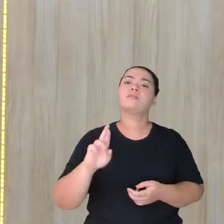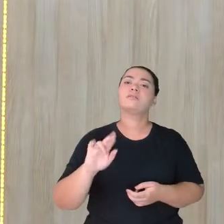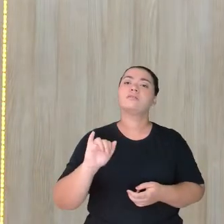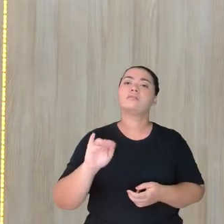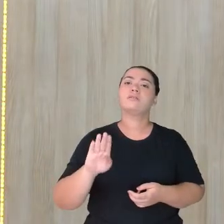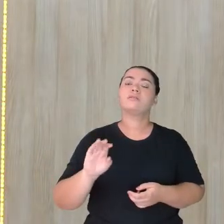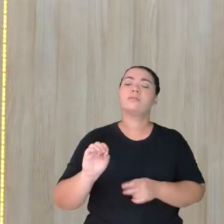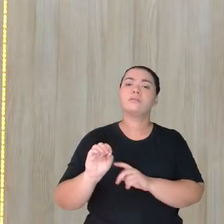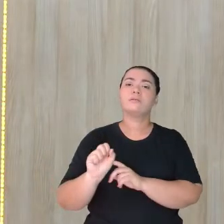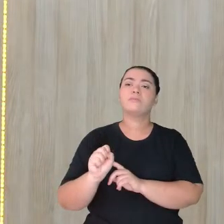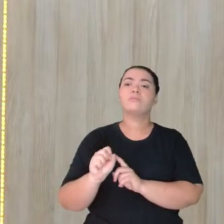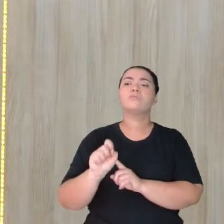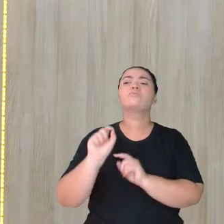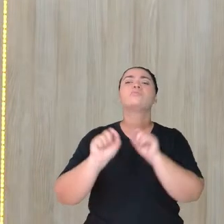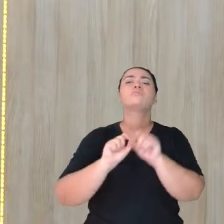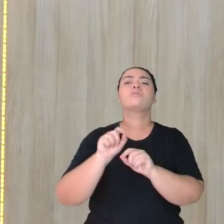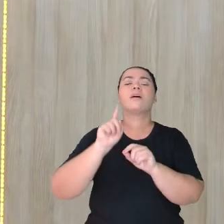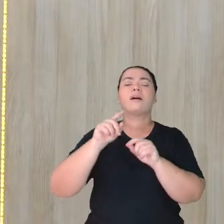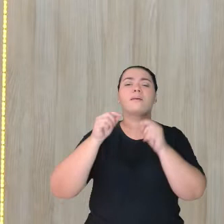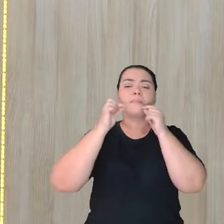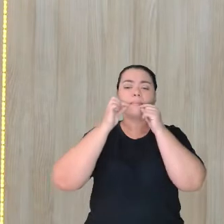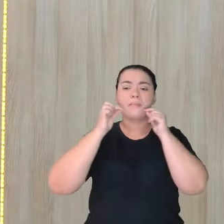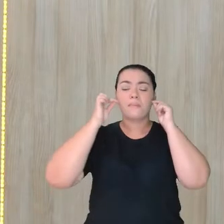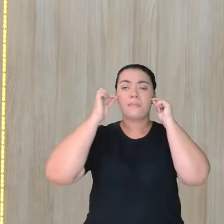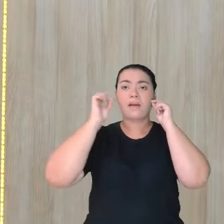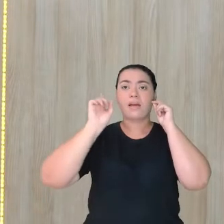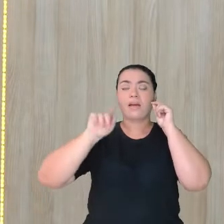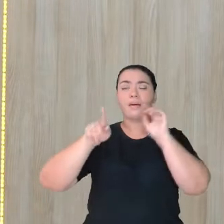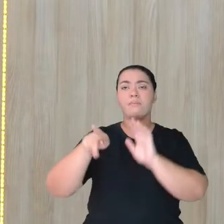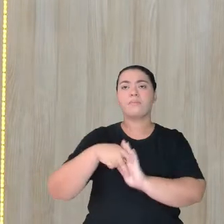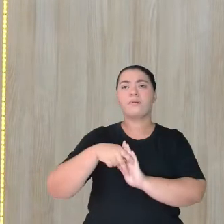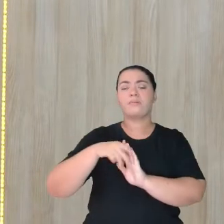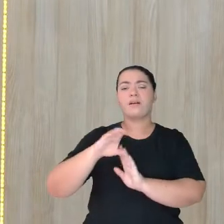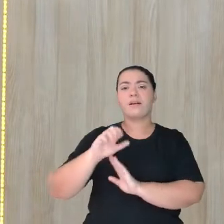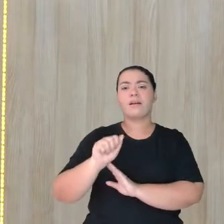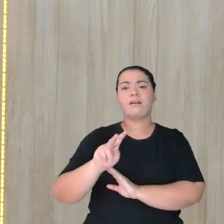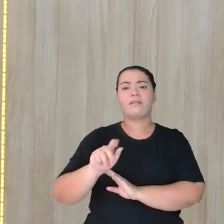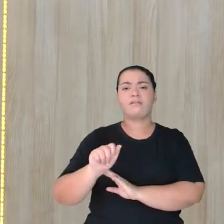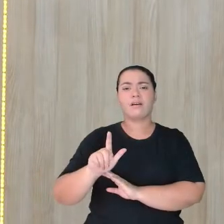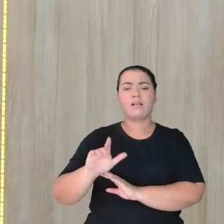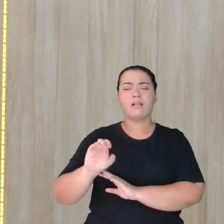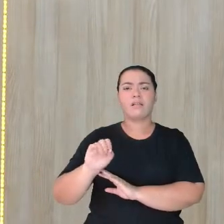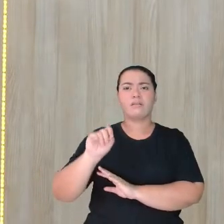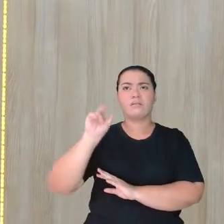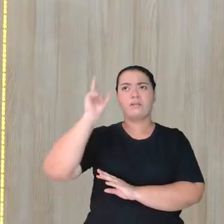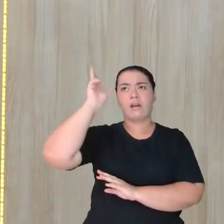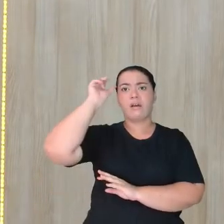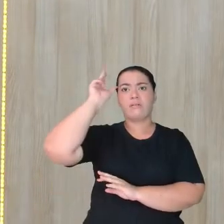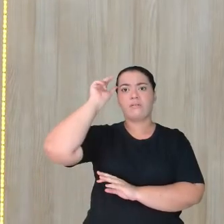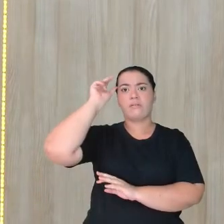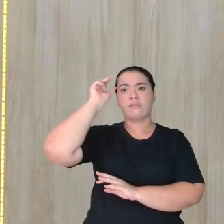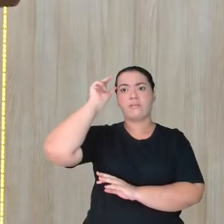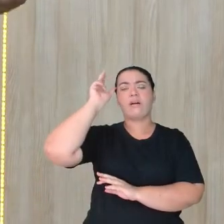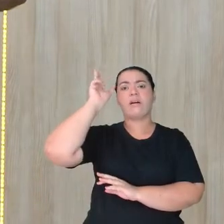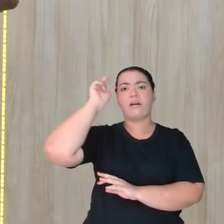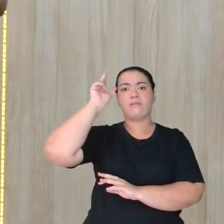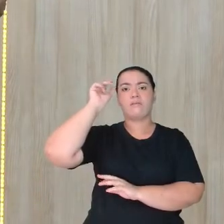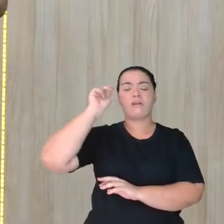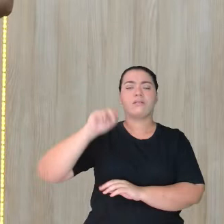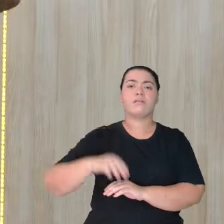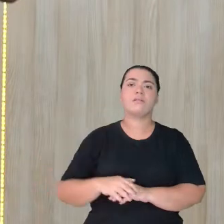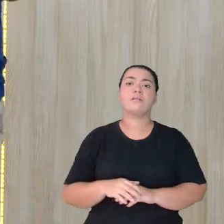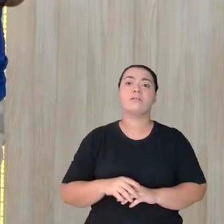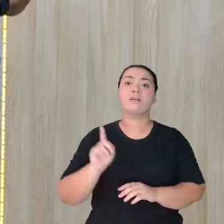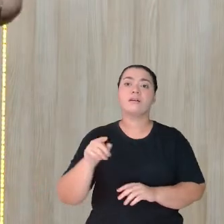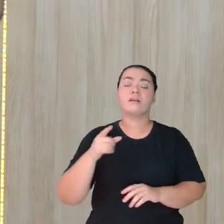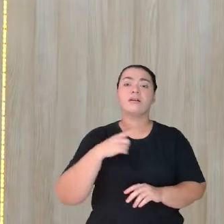né, ali pegando a boca, e a cabeça ali, o pescoço, né, do cavalo,